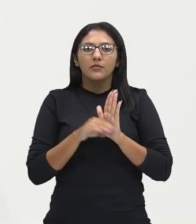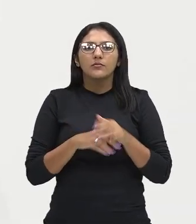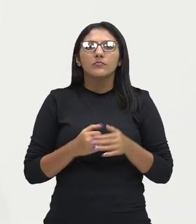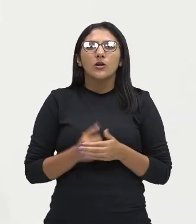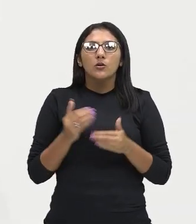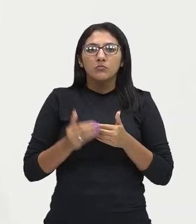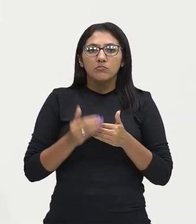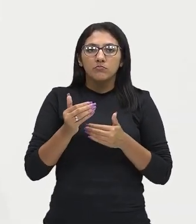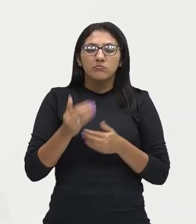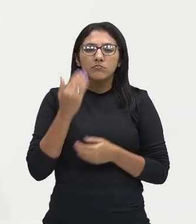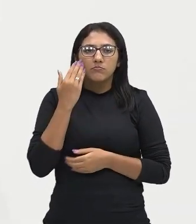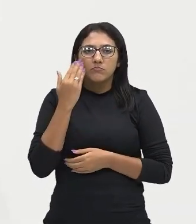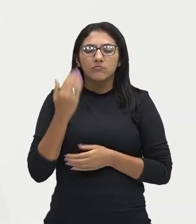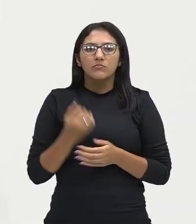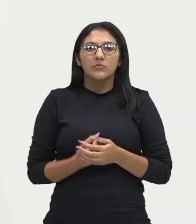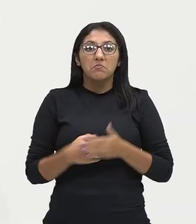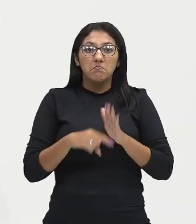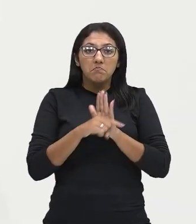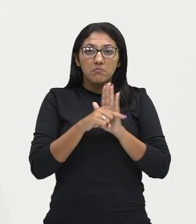aqui, ó, temos menos